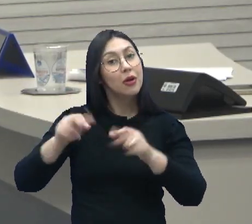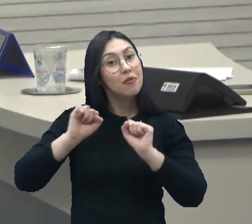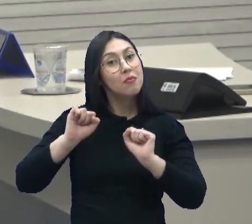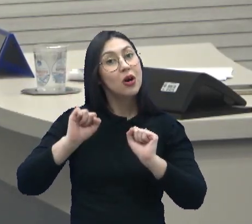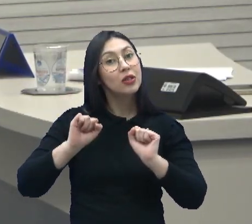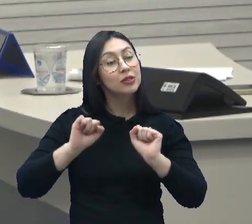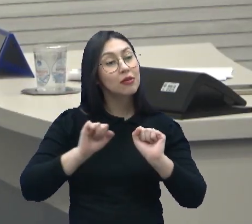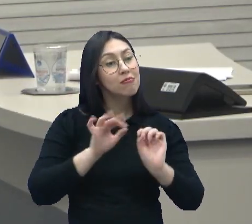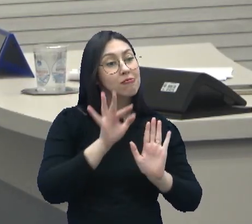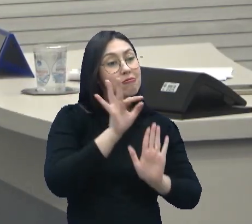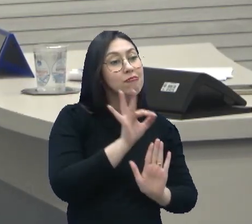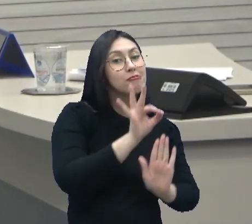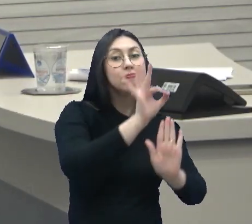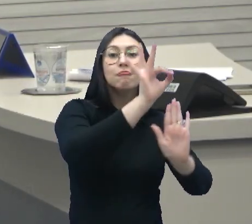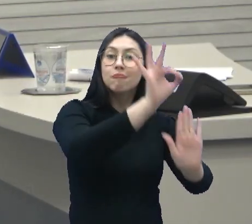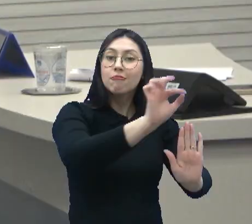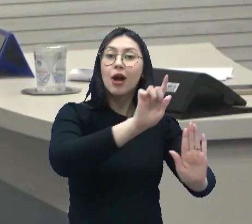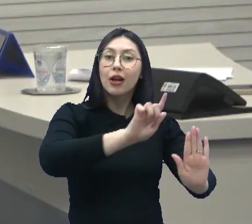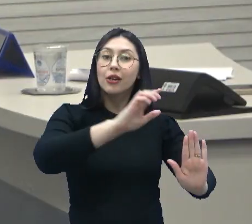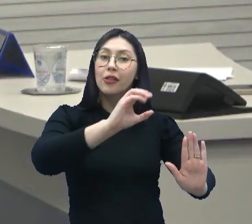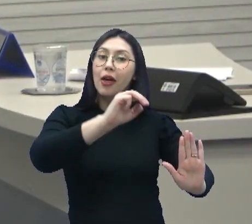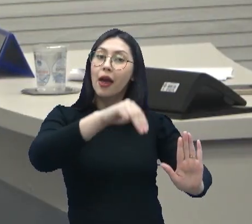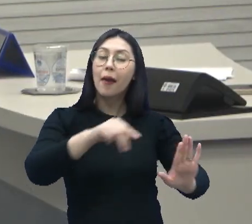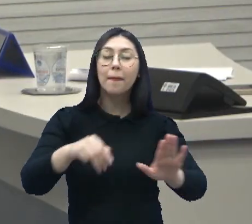cópia para a GCM, para o secretário,